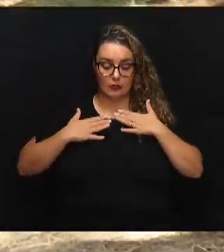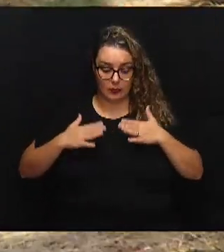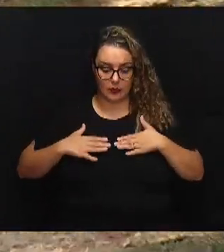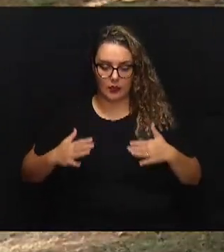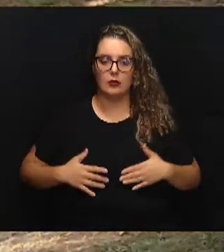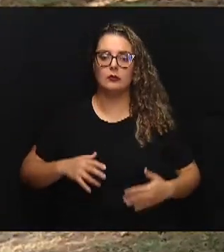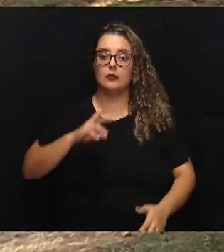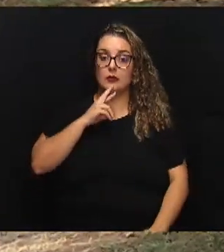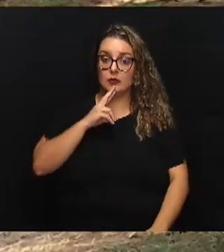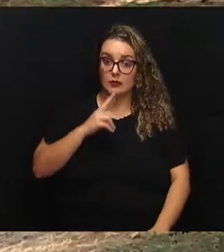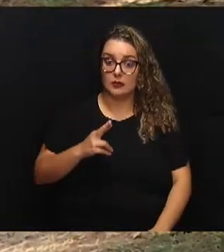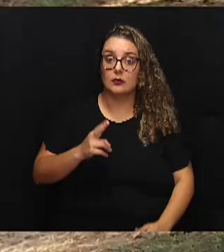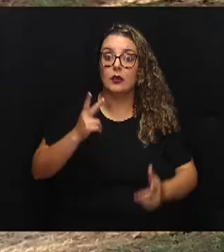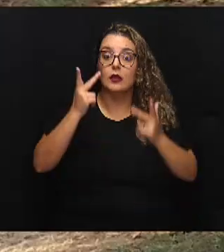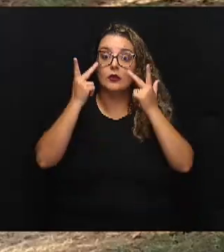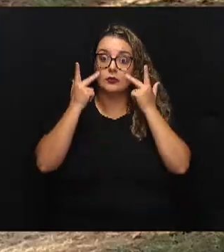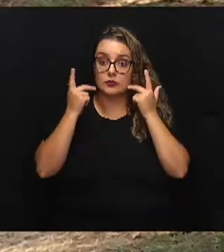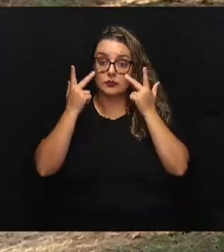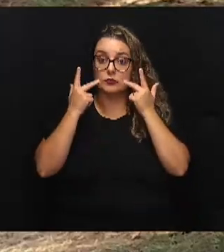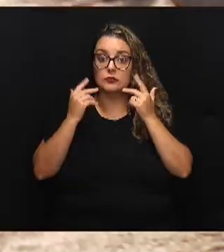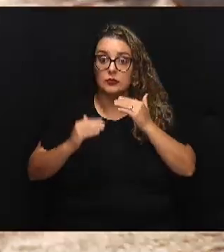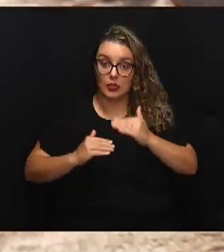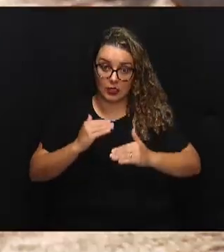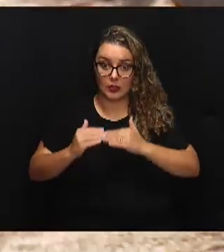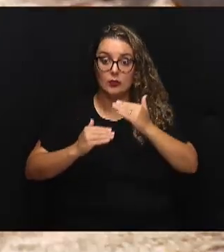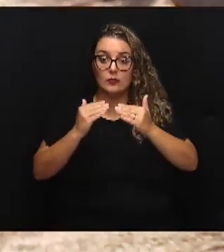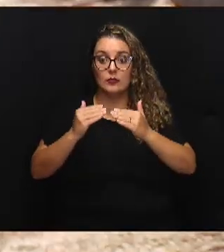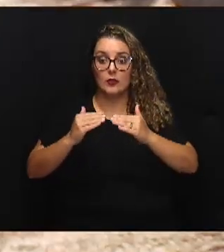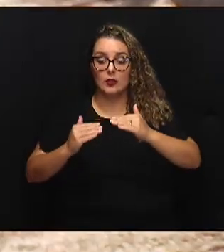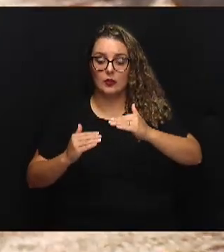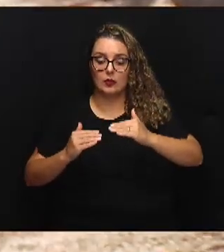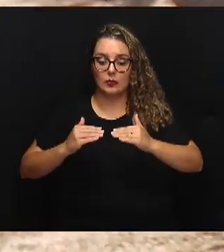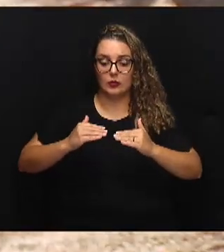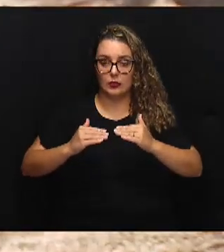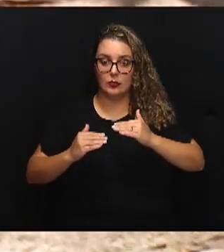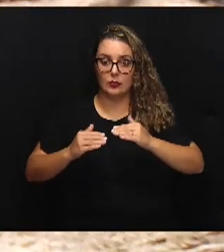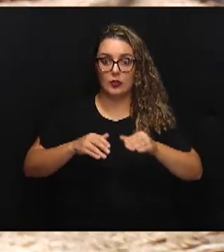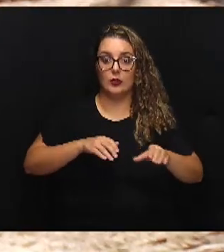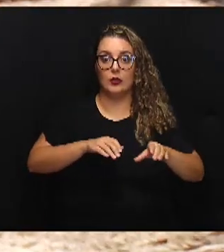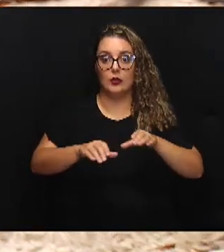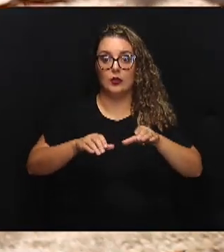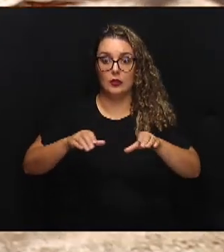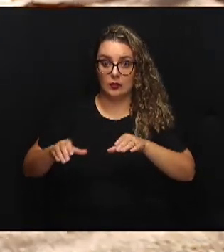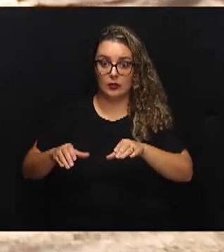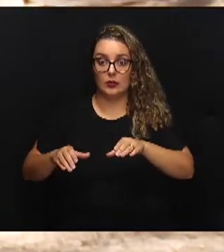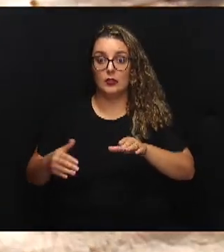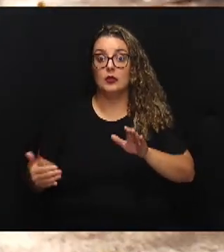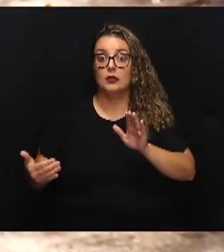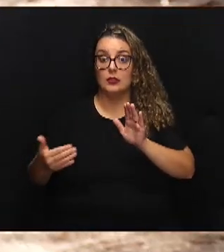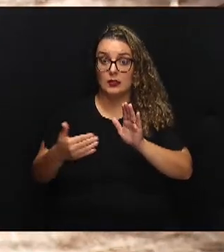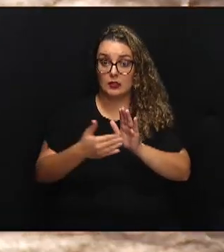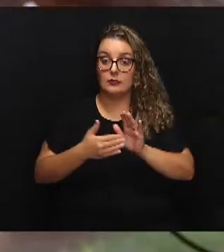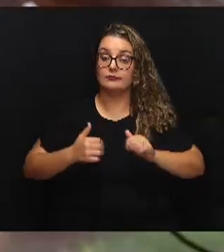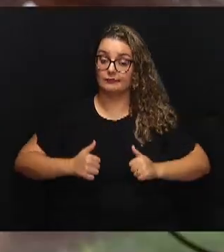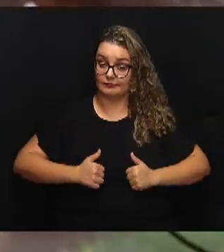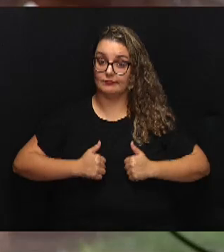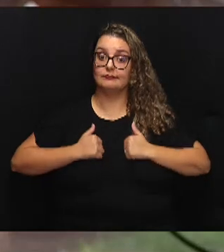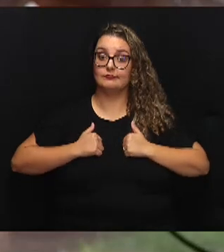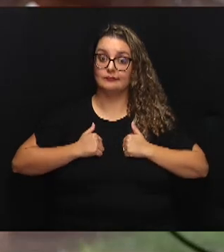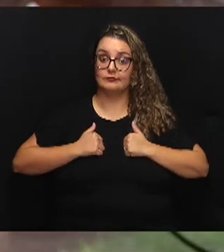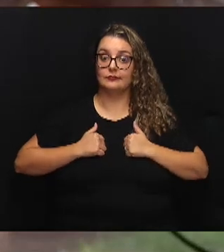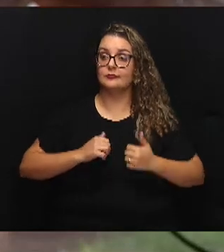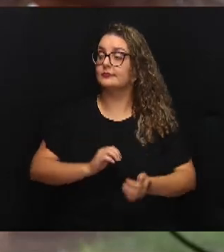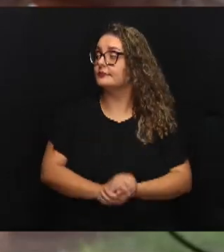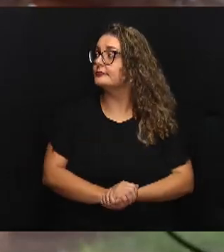responder de forma natural, desenvolvendo equilíbrio, coordenação e até autoestima. Durante